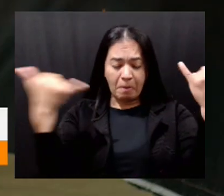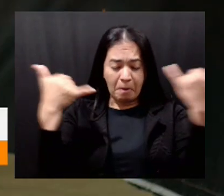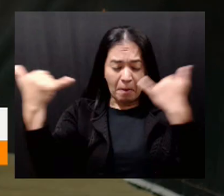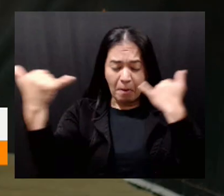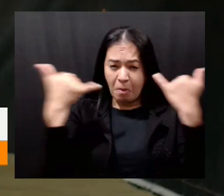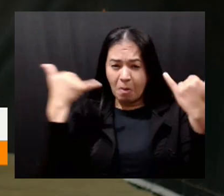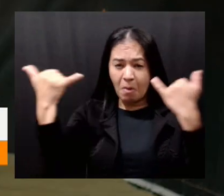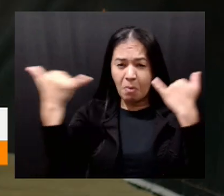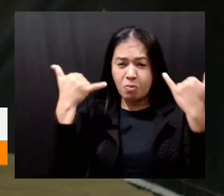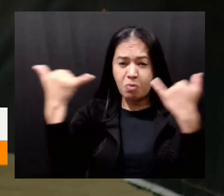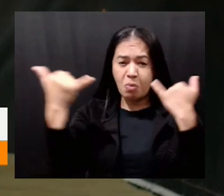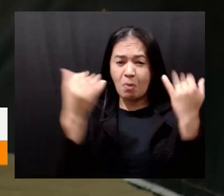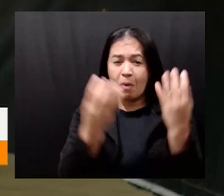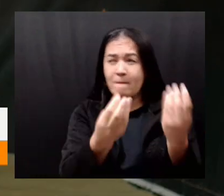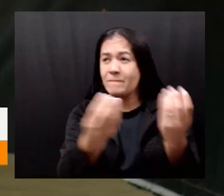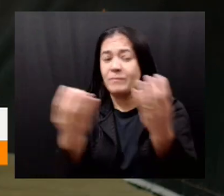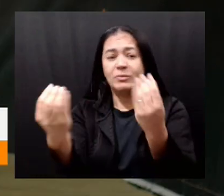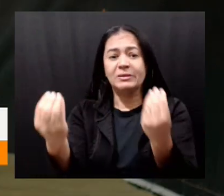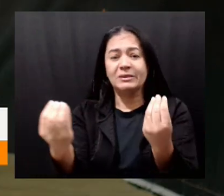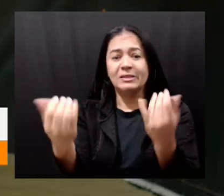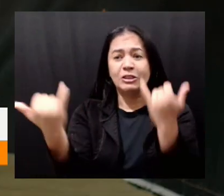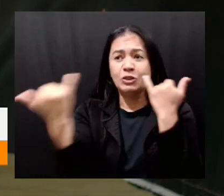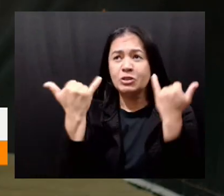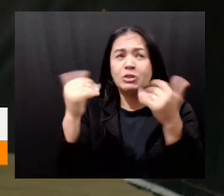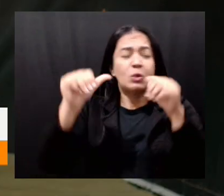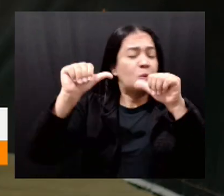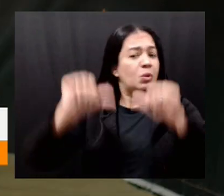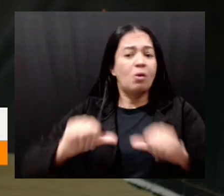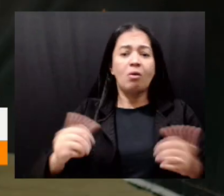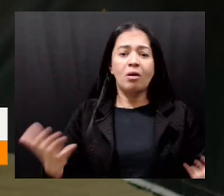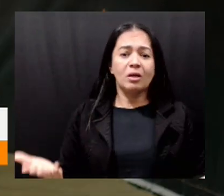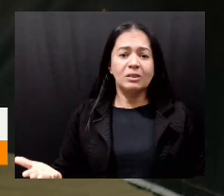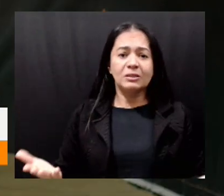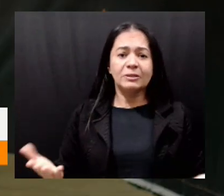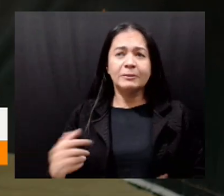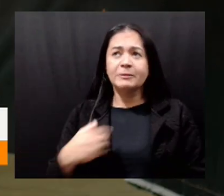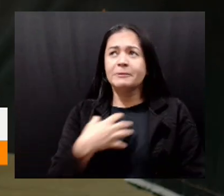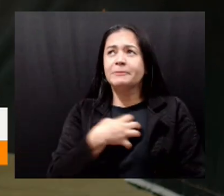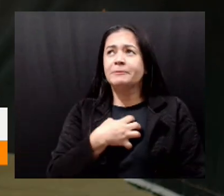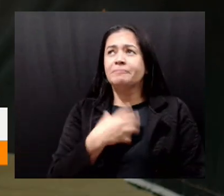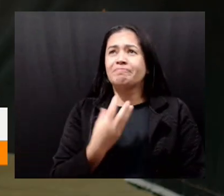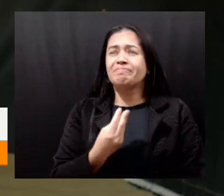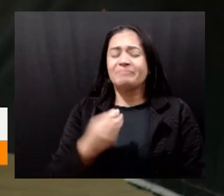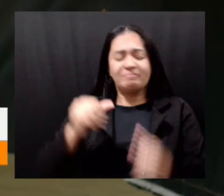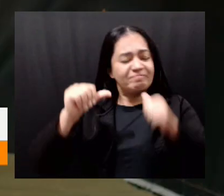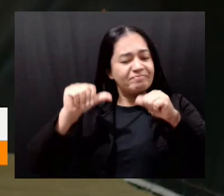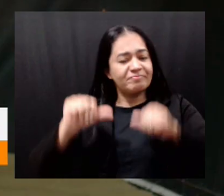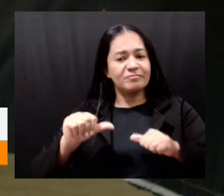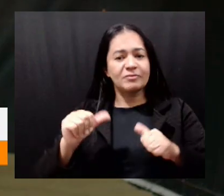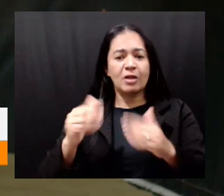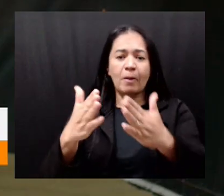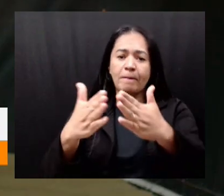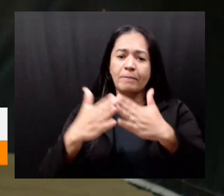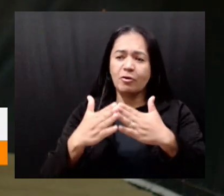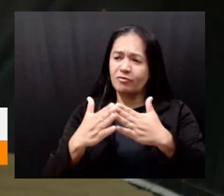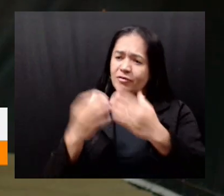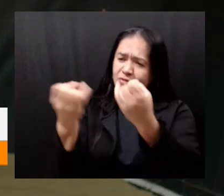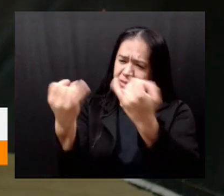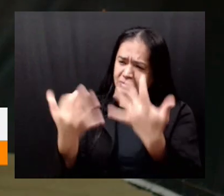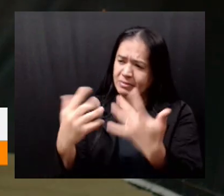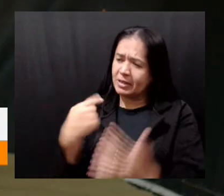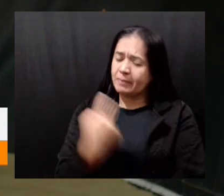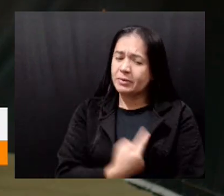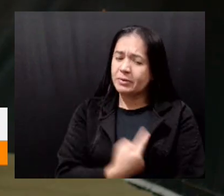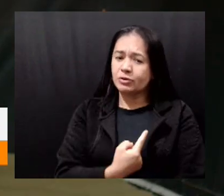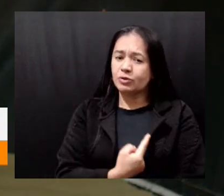são notícias que nos trazem uma sensação ruim. Eu gostaria que você explicasse para a gente, Karina, essa questão